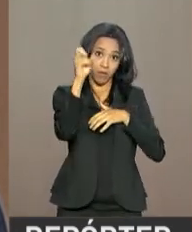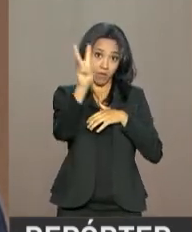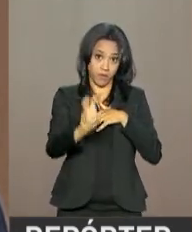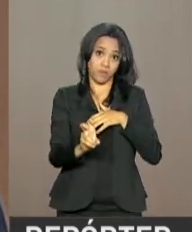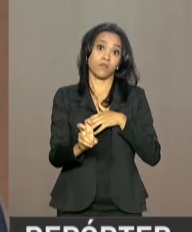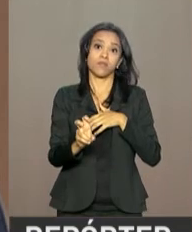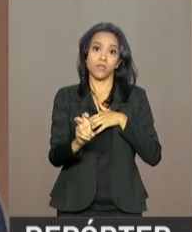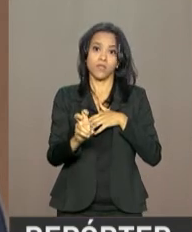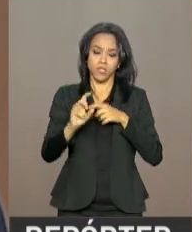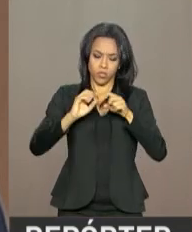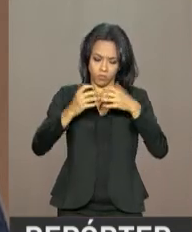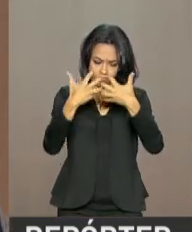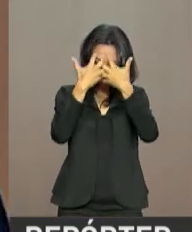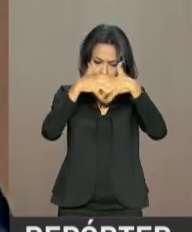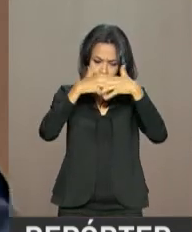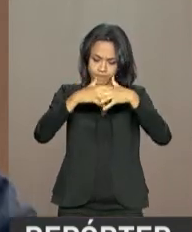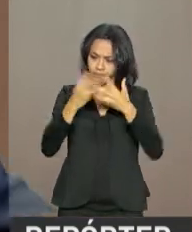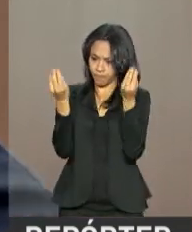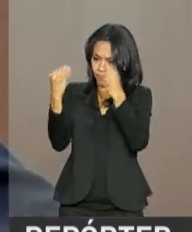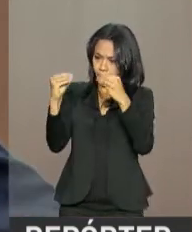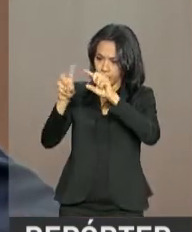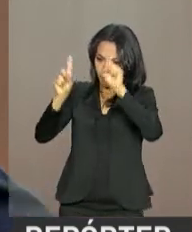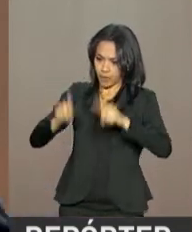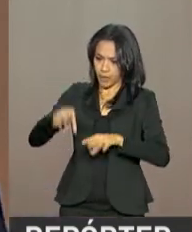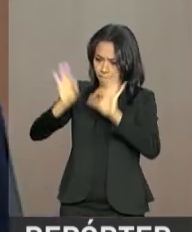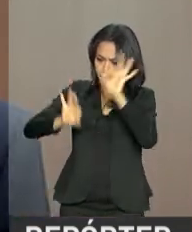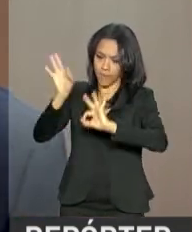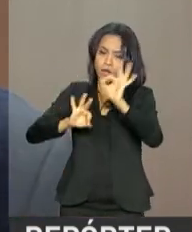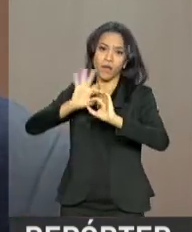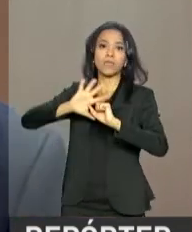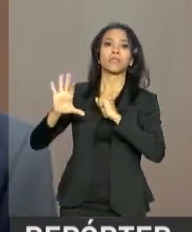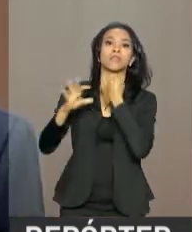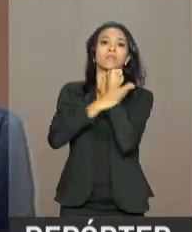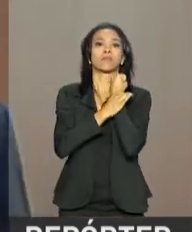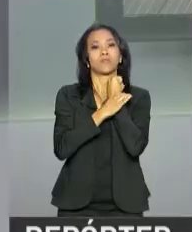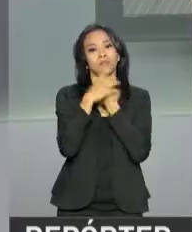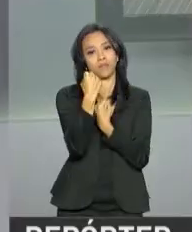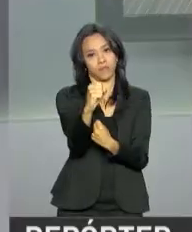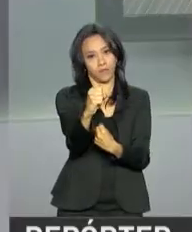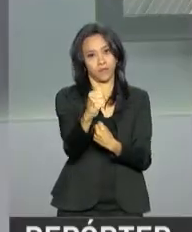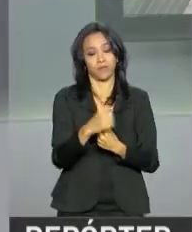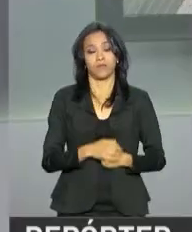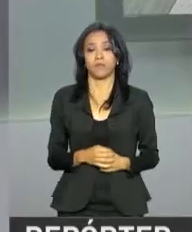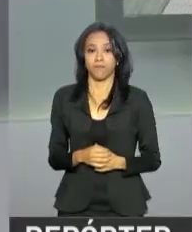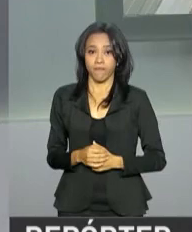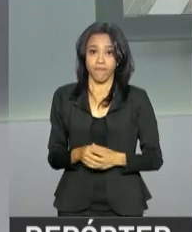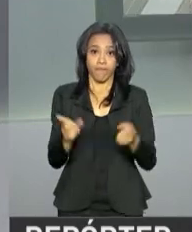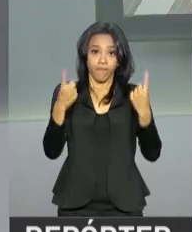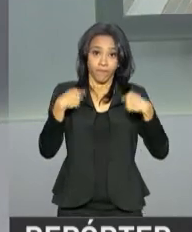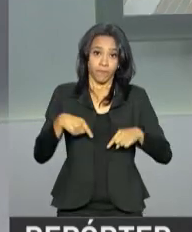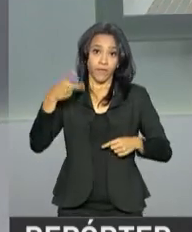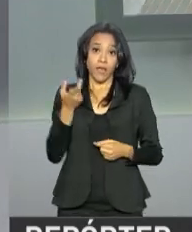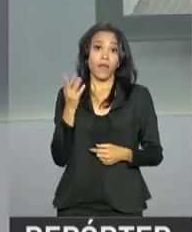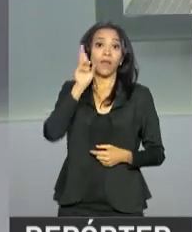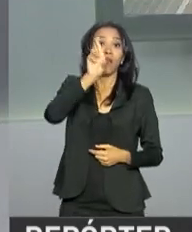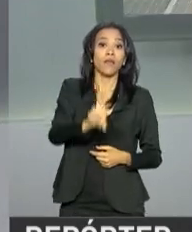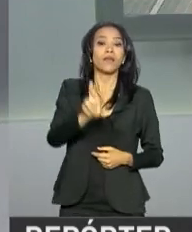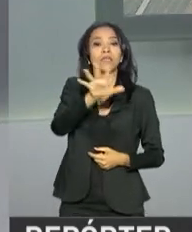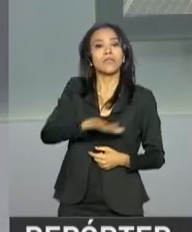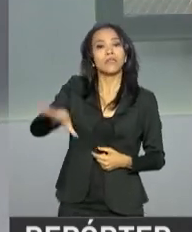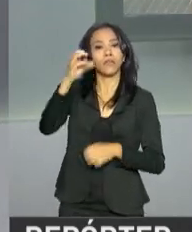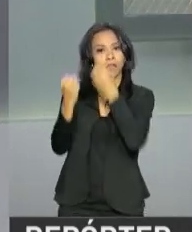de um plano nacional de segurança pública e defesa representantes da indústria e